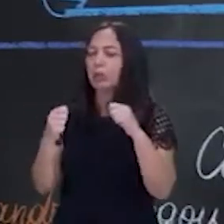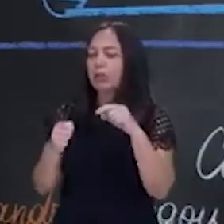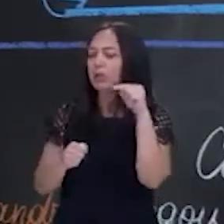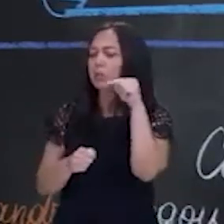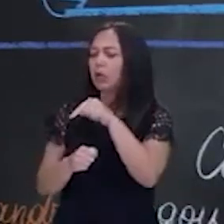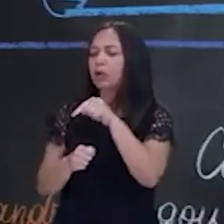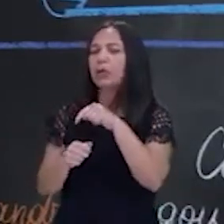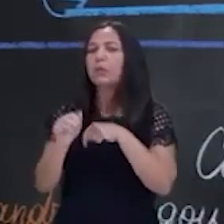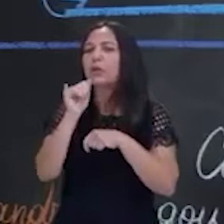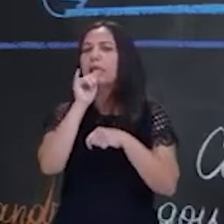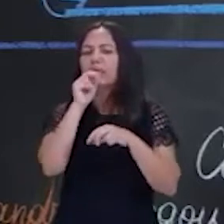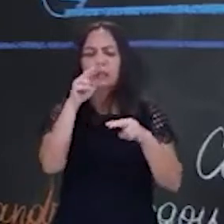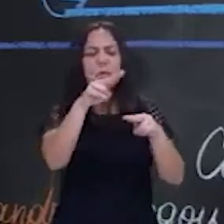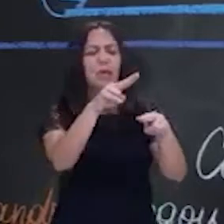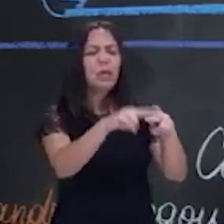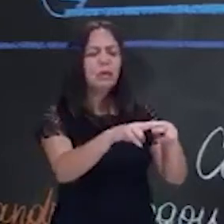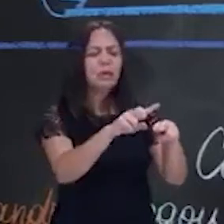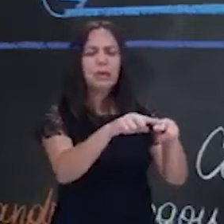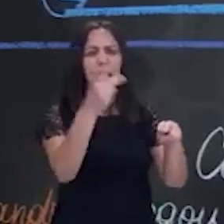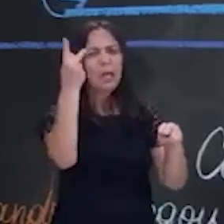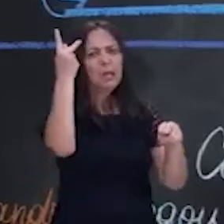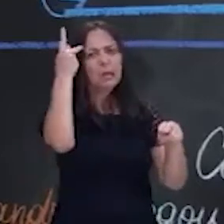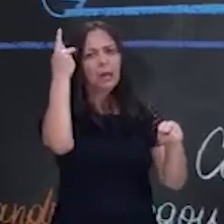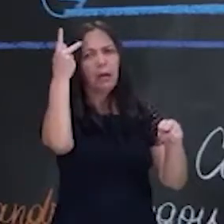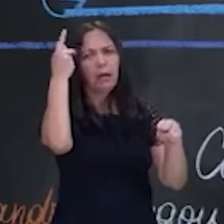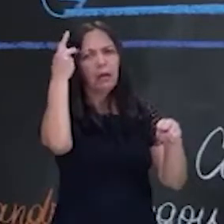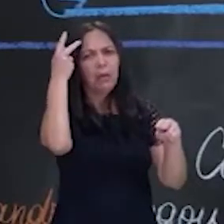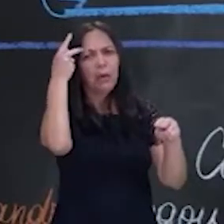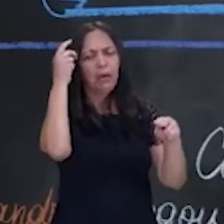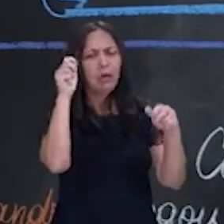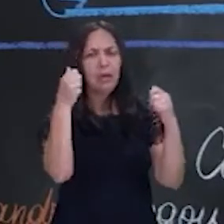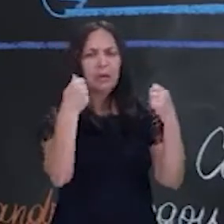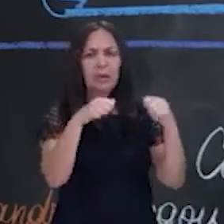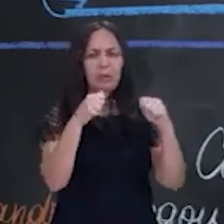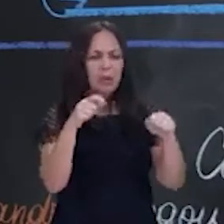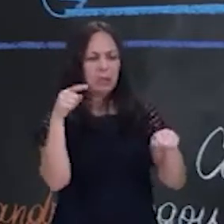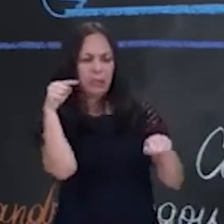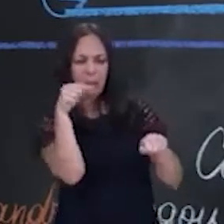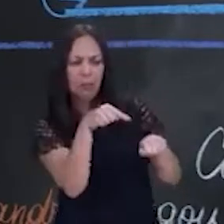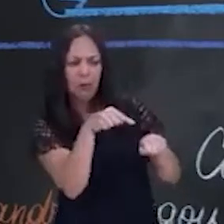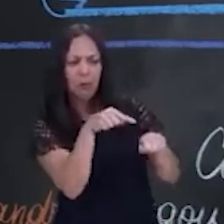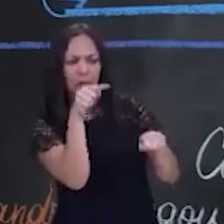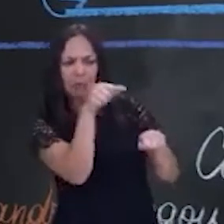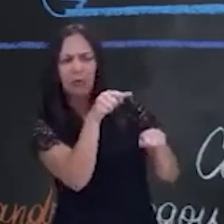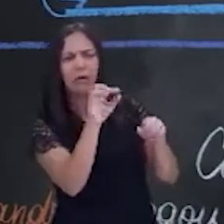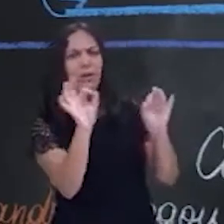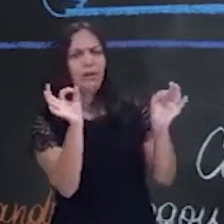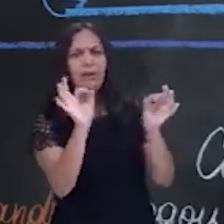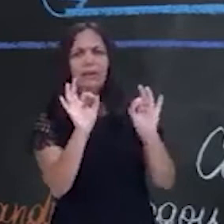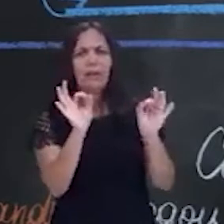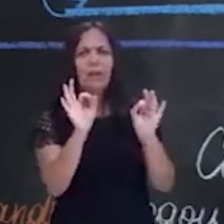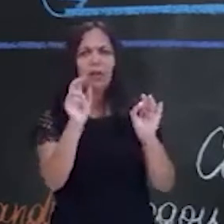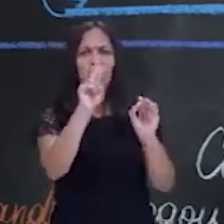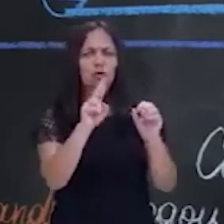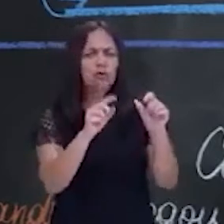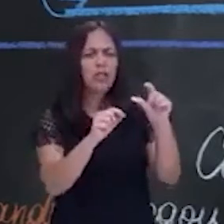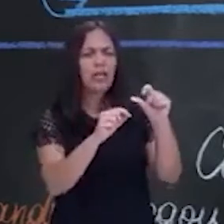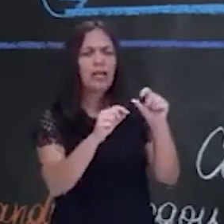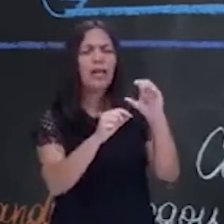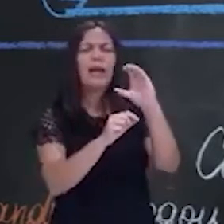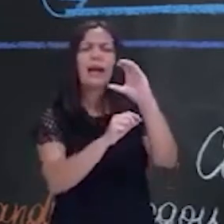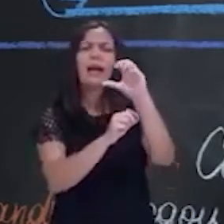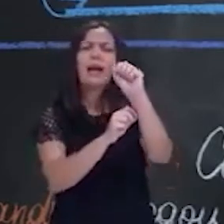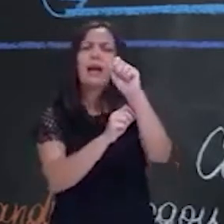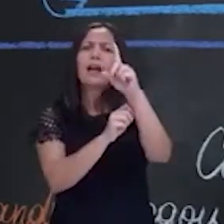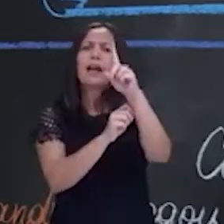especificado. Cadeira, por exemplo, é um substantivo comum. Existem vários tipos de cadeira, eu não preciso unificar cadeira, nomear cadeira agora com um C maiúsculo.